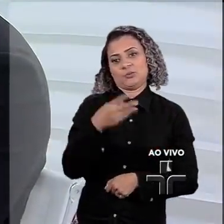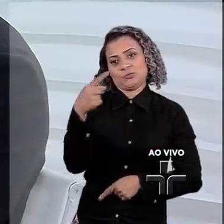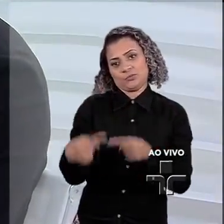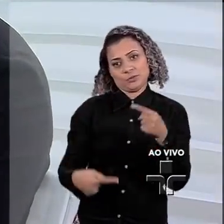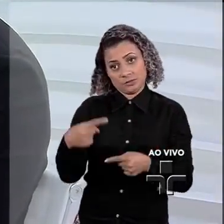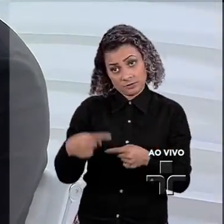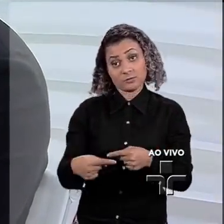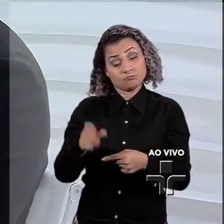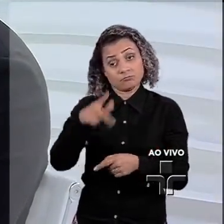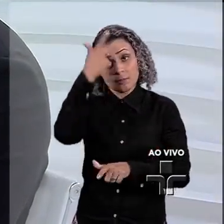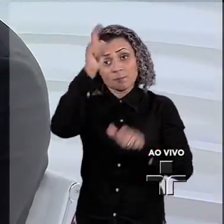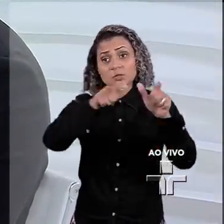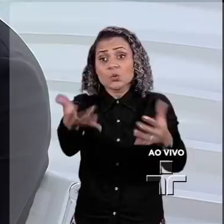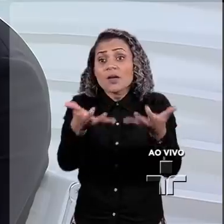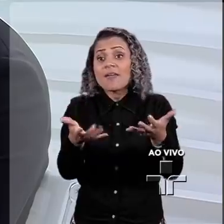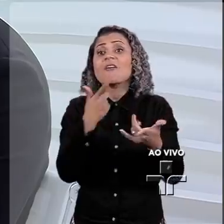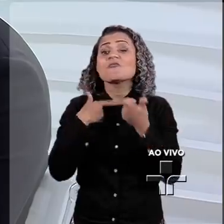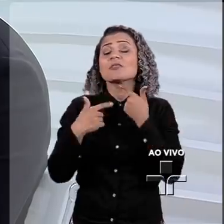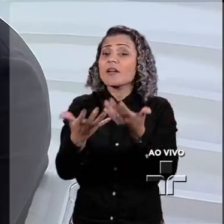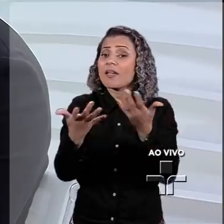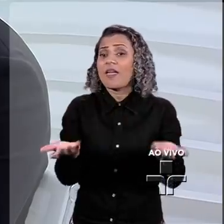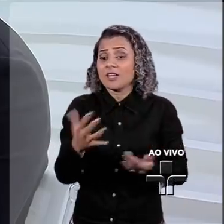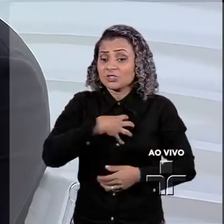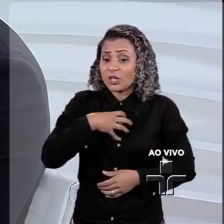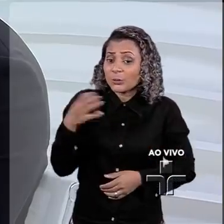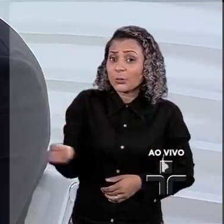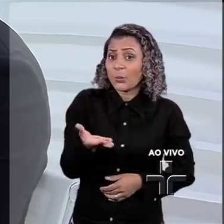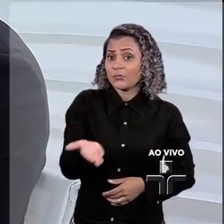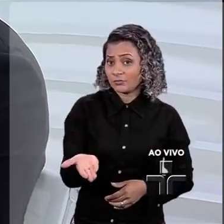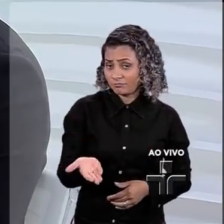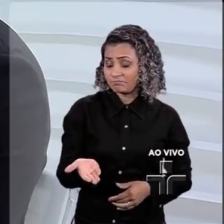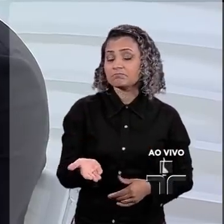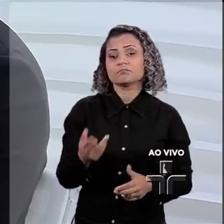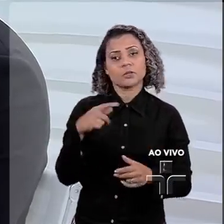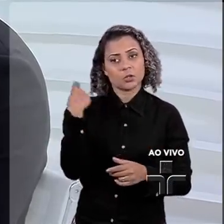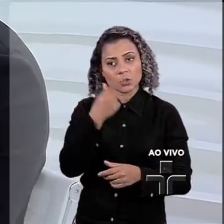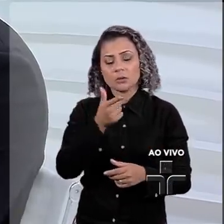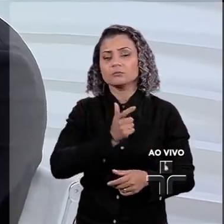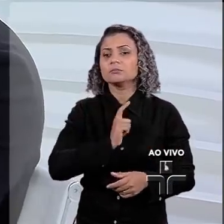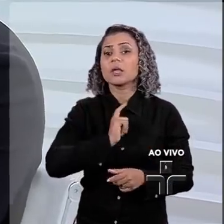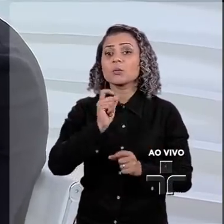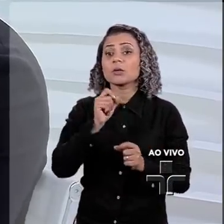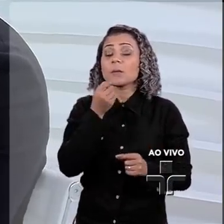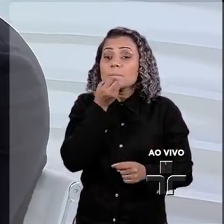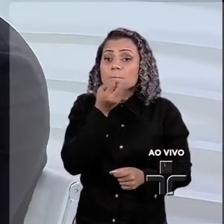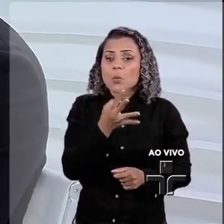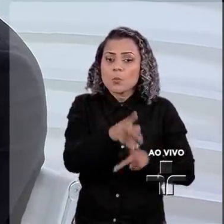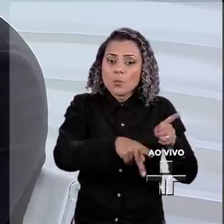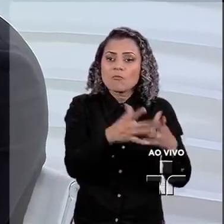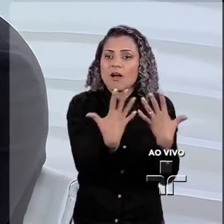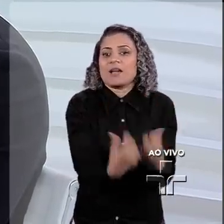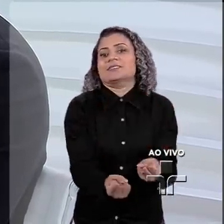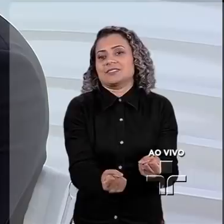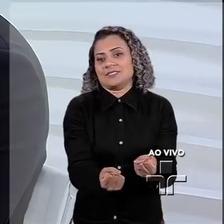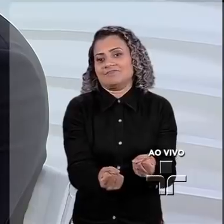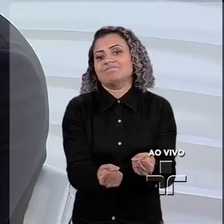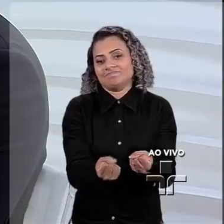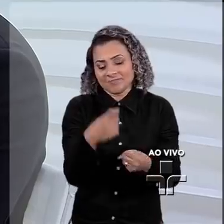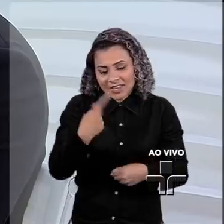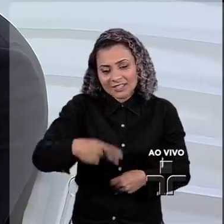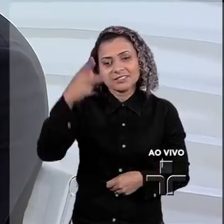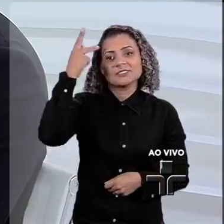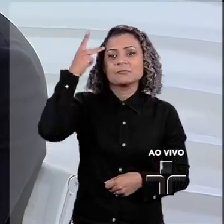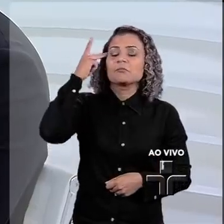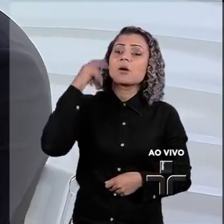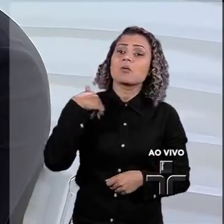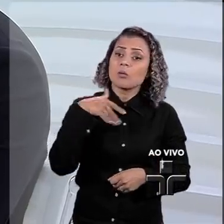que as pessoas querem. A gente tem tido uma boa, vamos dizer assim, aceitação em cada canto da cidade de São Paulo quando a gente